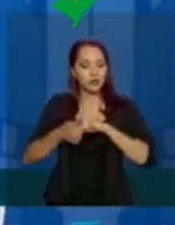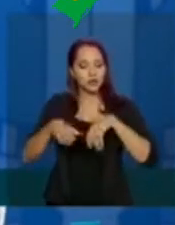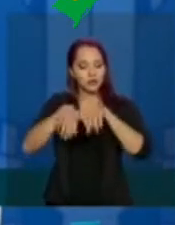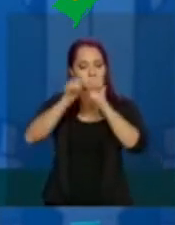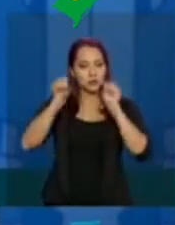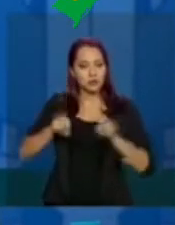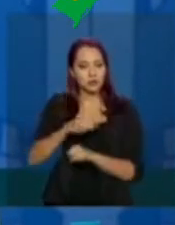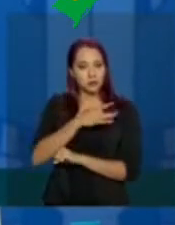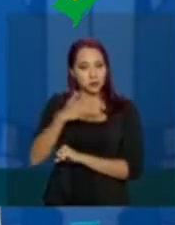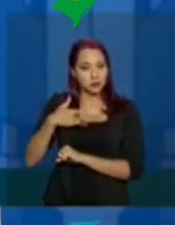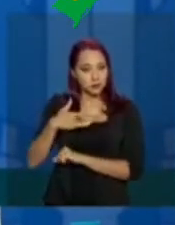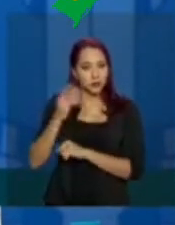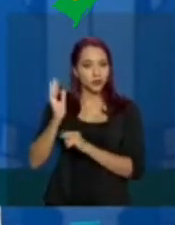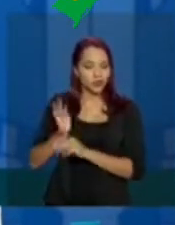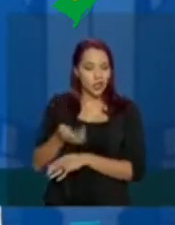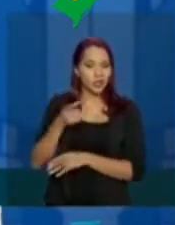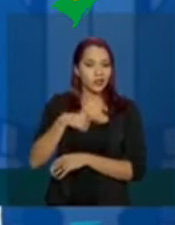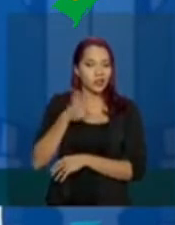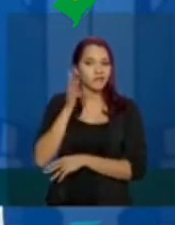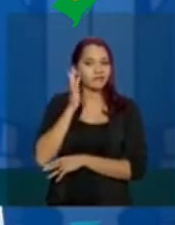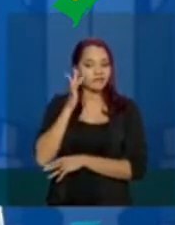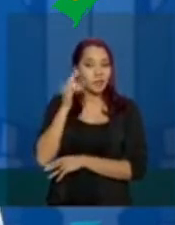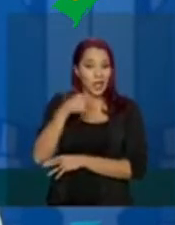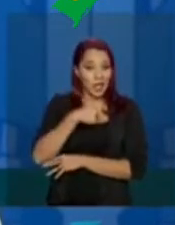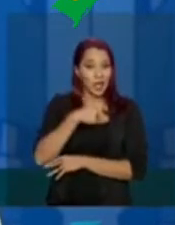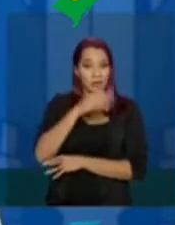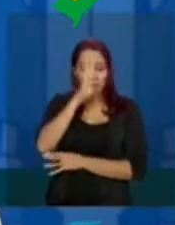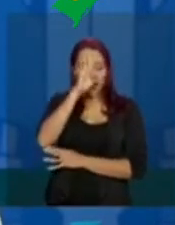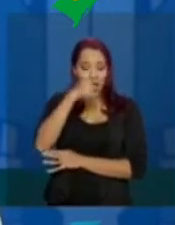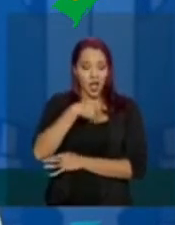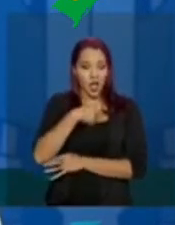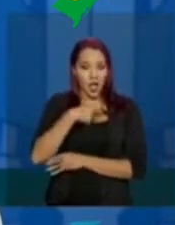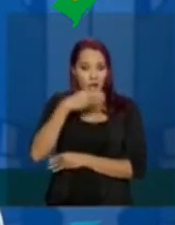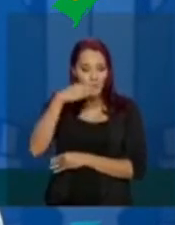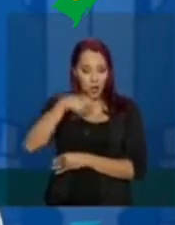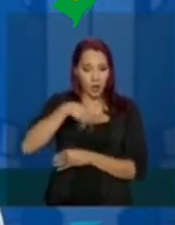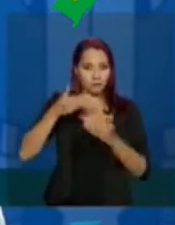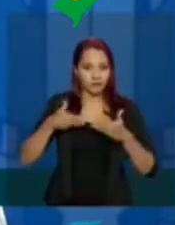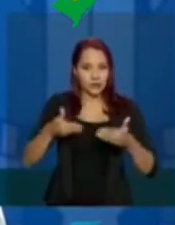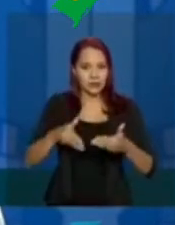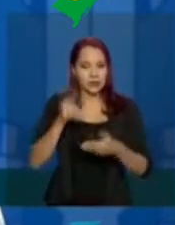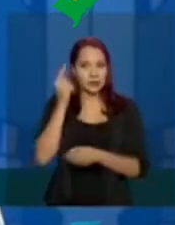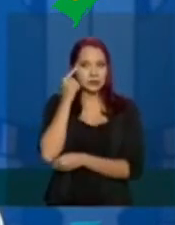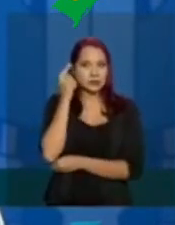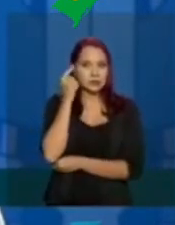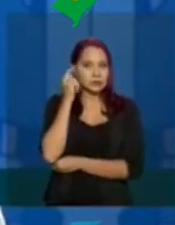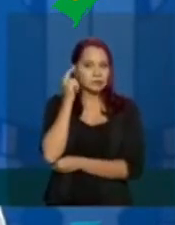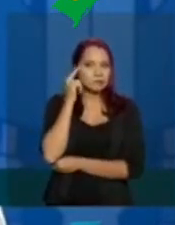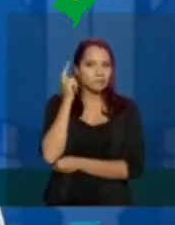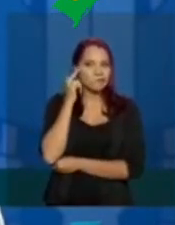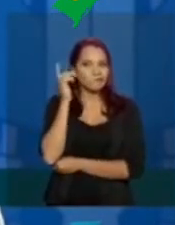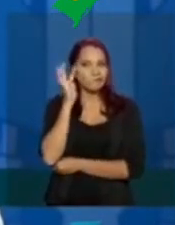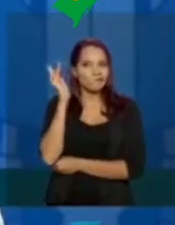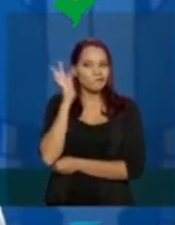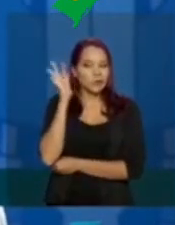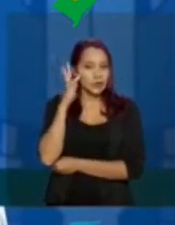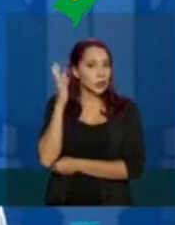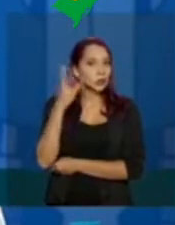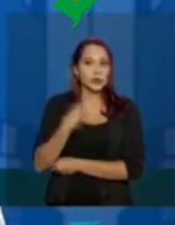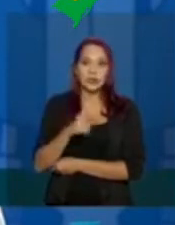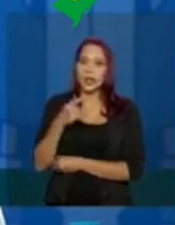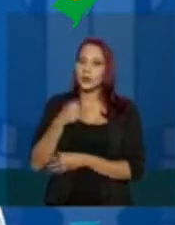saúde. A gente tem refletido muito, eu principalmente dentro do Ministério, tenho pensado muito, refletido